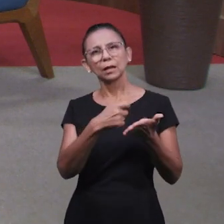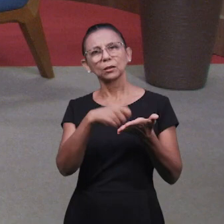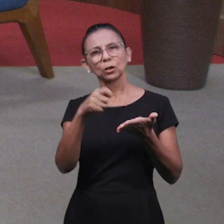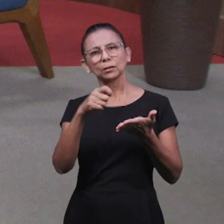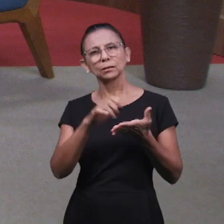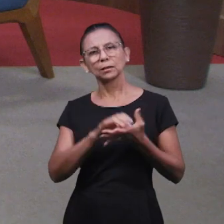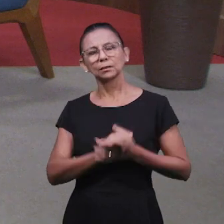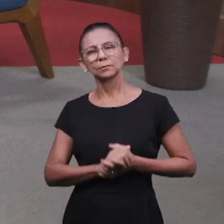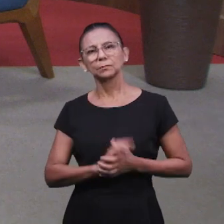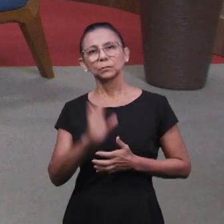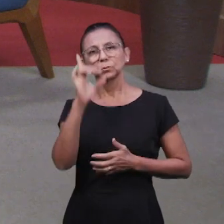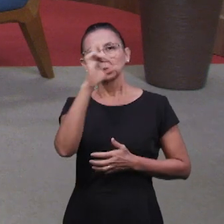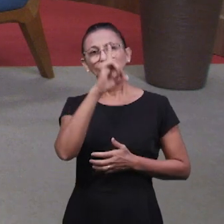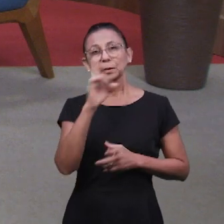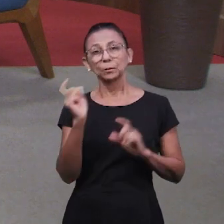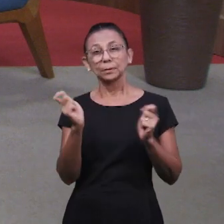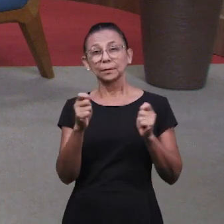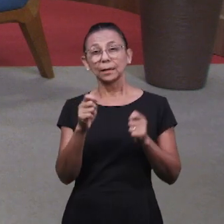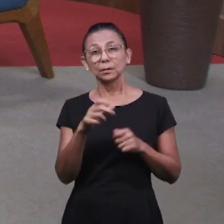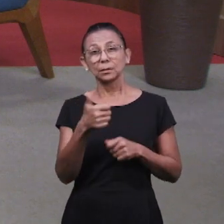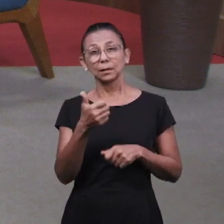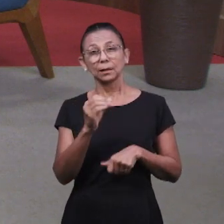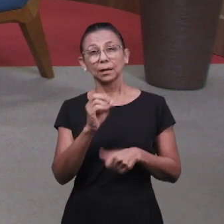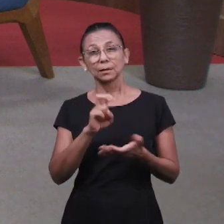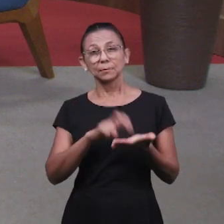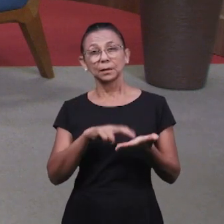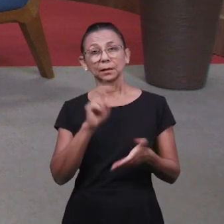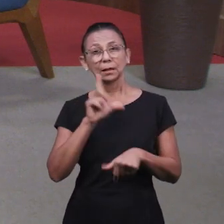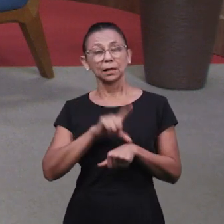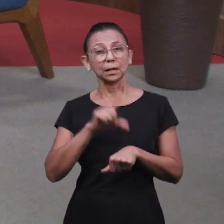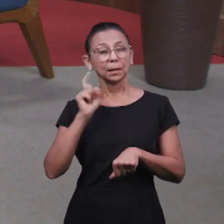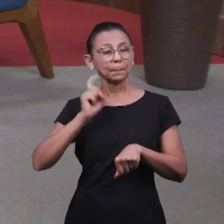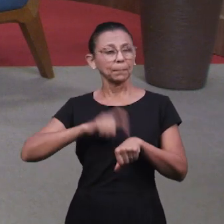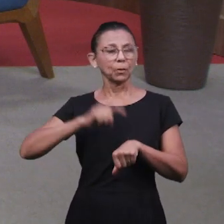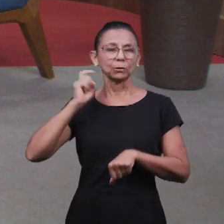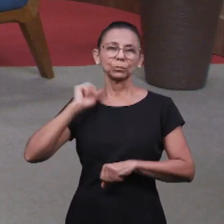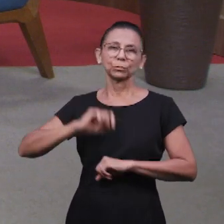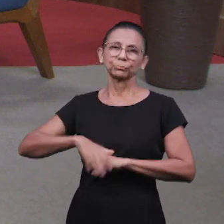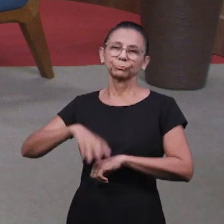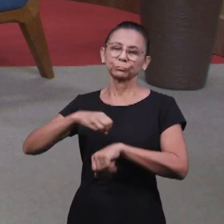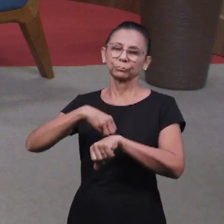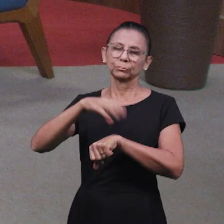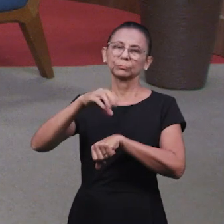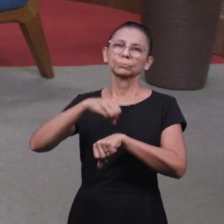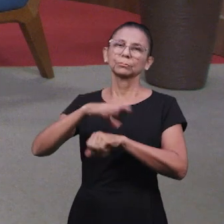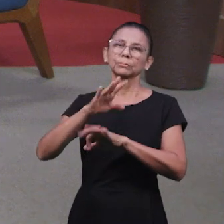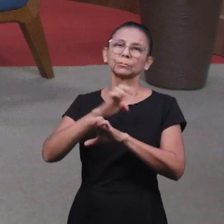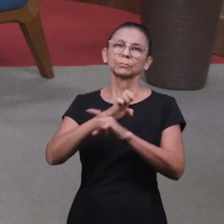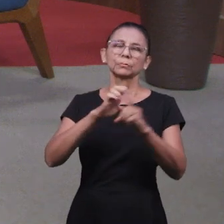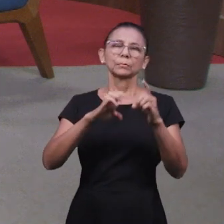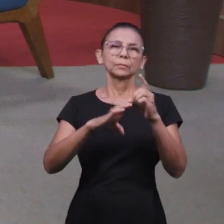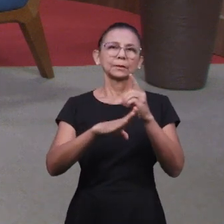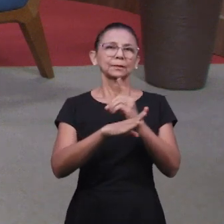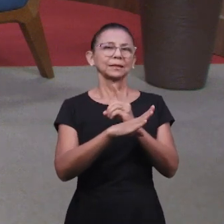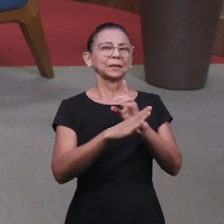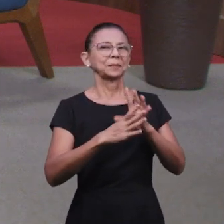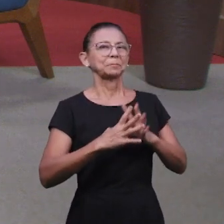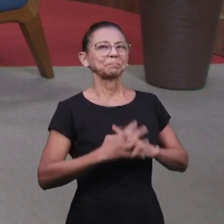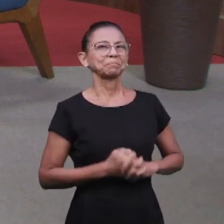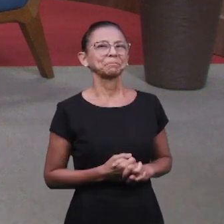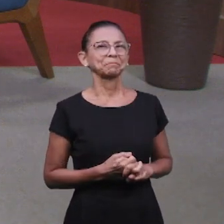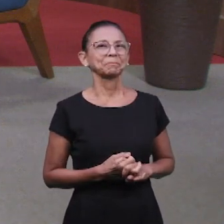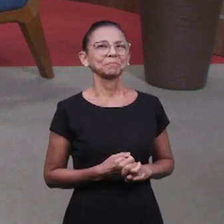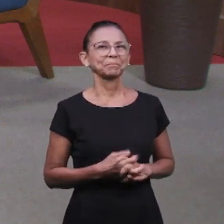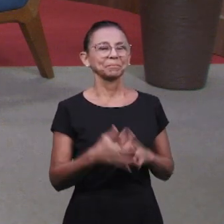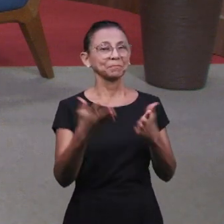agenda. Todos os domingos, às 10 horas da manhã, em ponto, nós estamos transmitindo a nossa EBD, a nossa Escola Bíblica